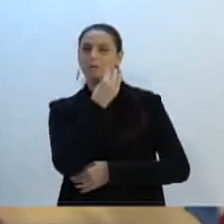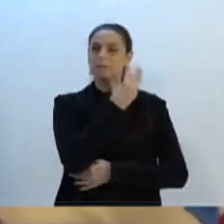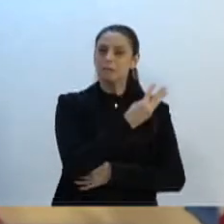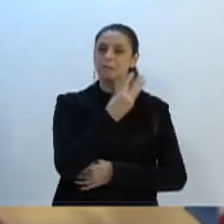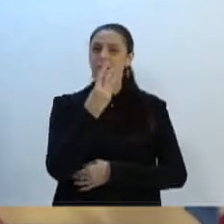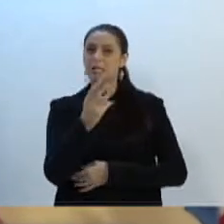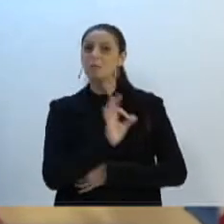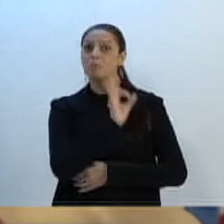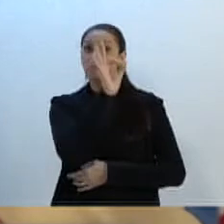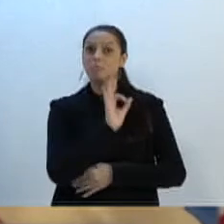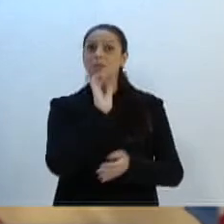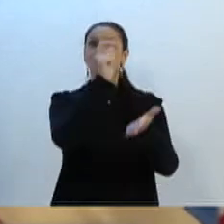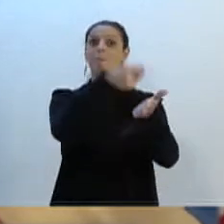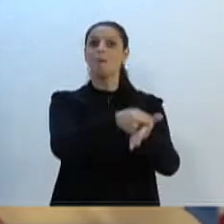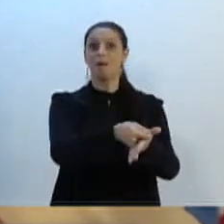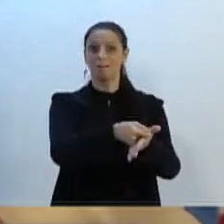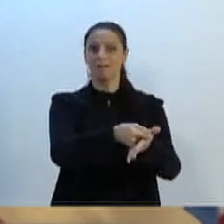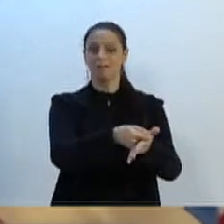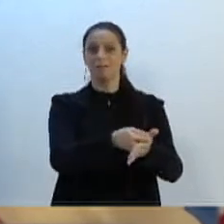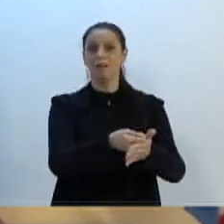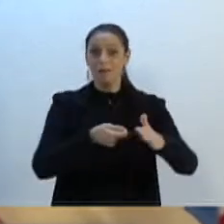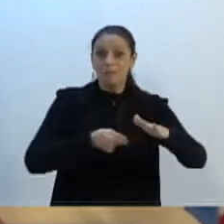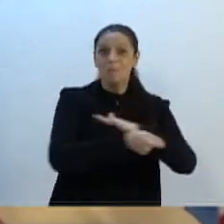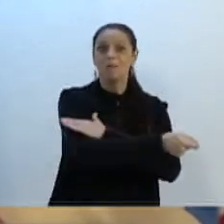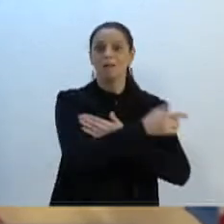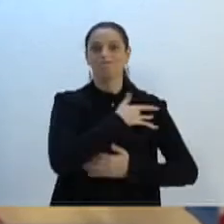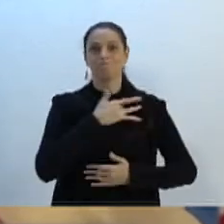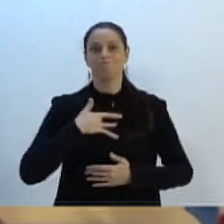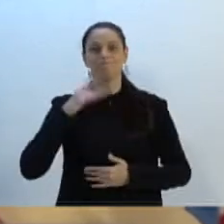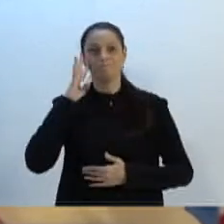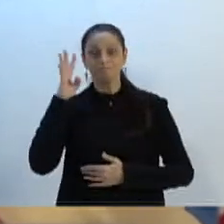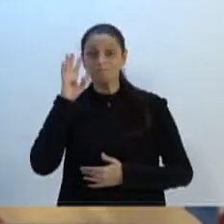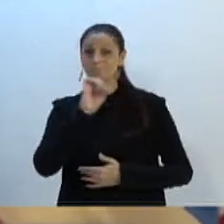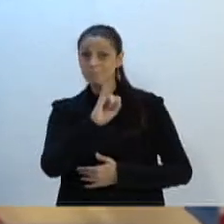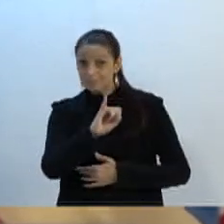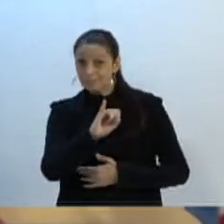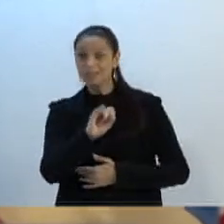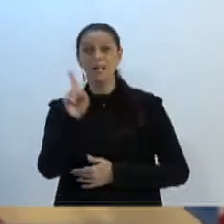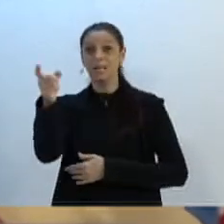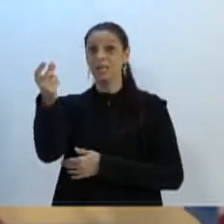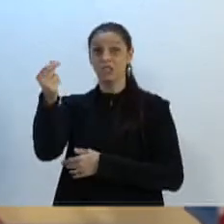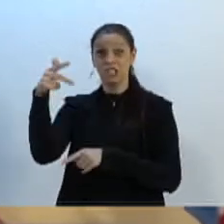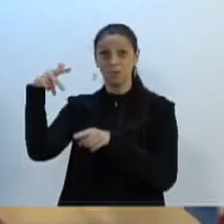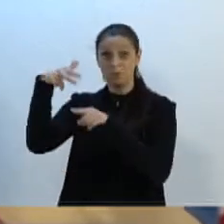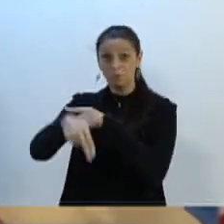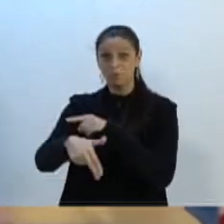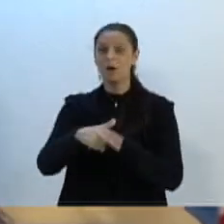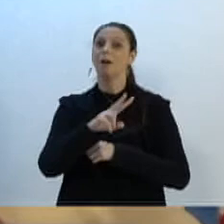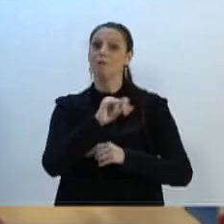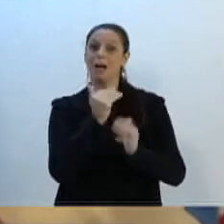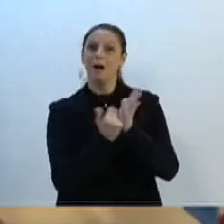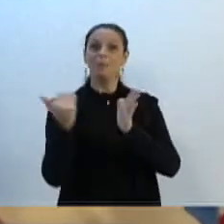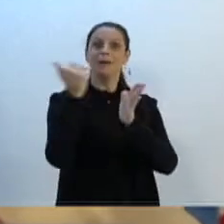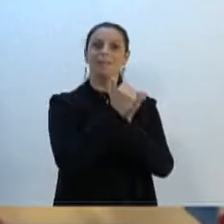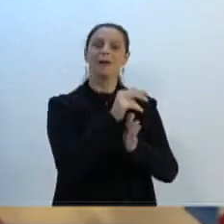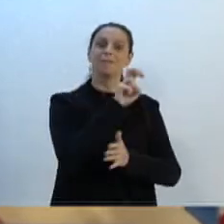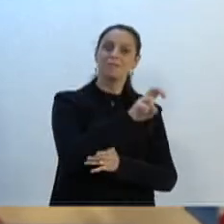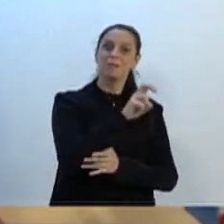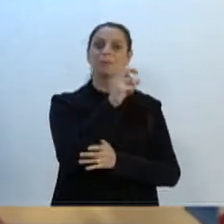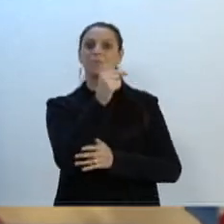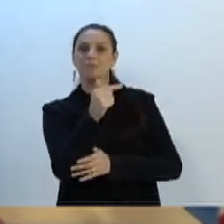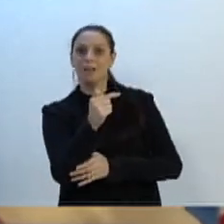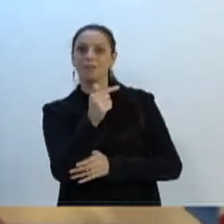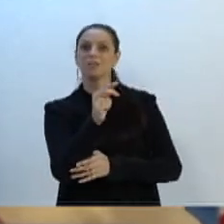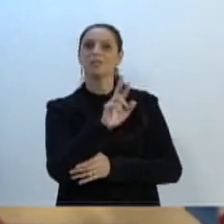33% da saúde, significa dizer que nós vamos ter que gastar de 5% a 6%, 7% a mais com esse corte de 40%.